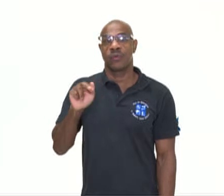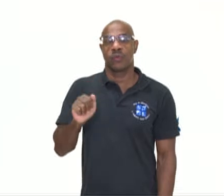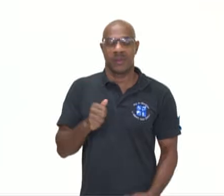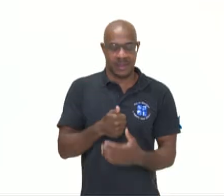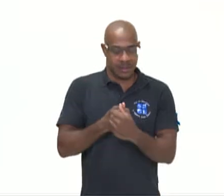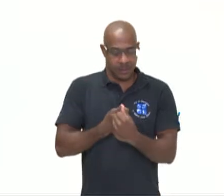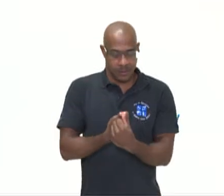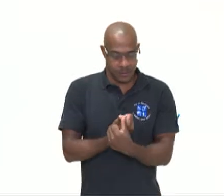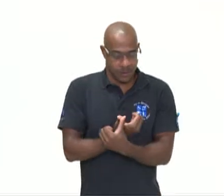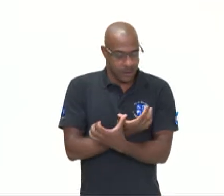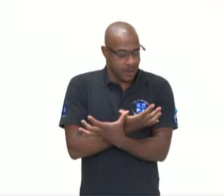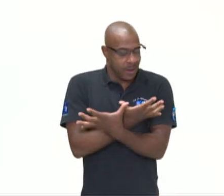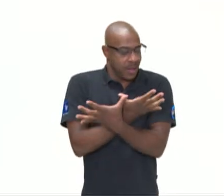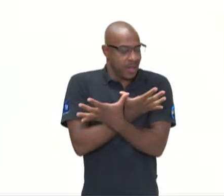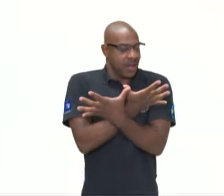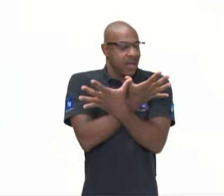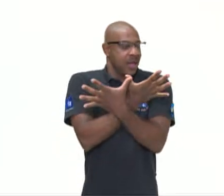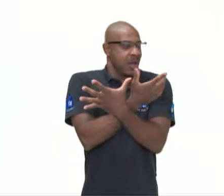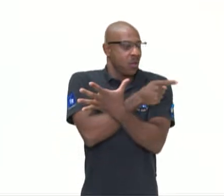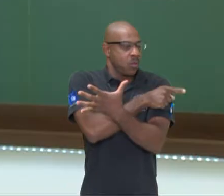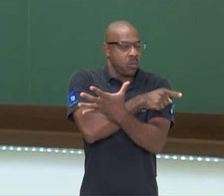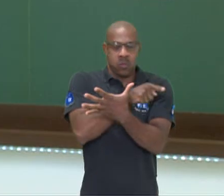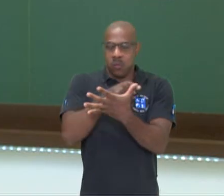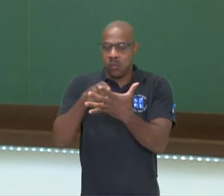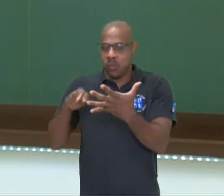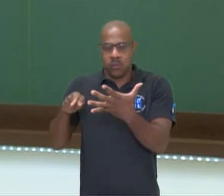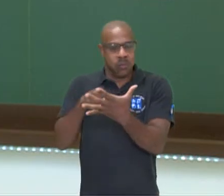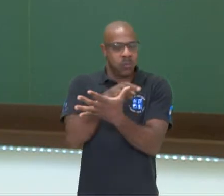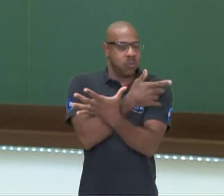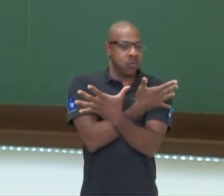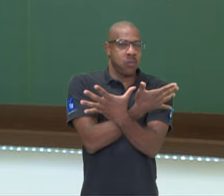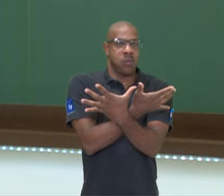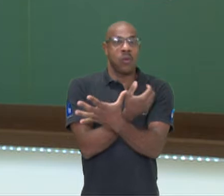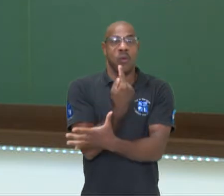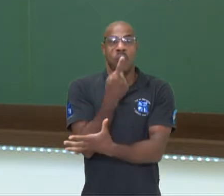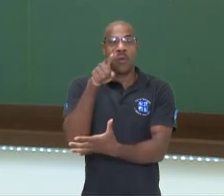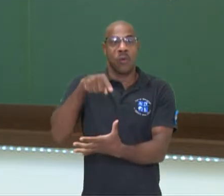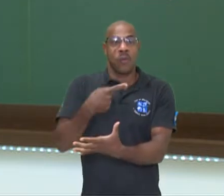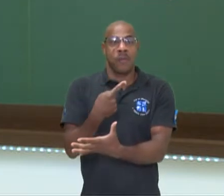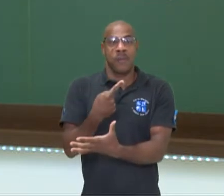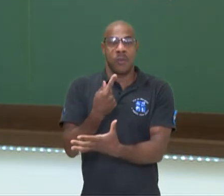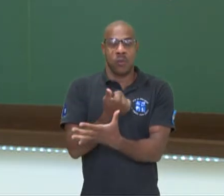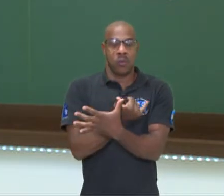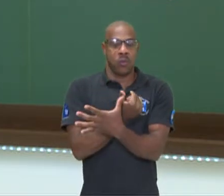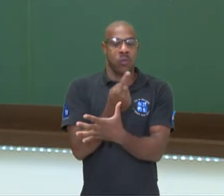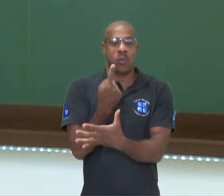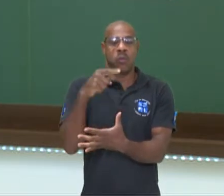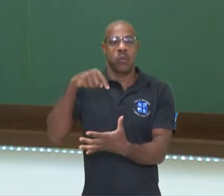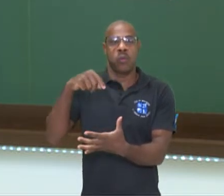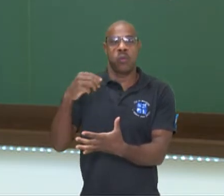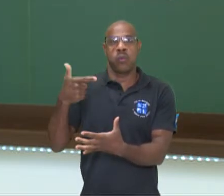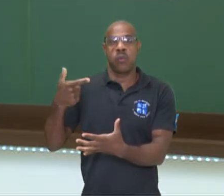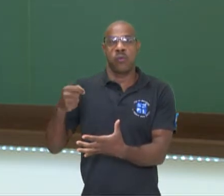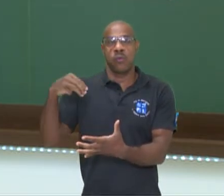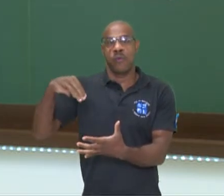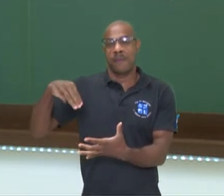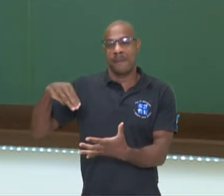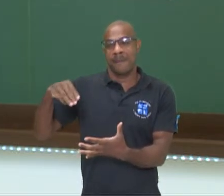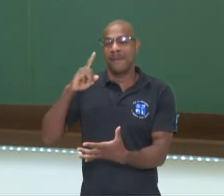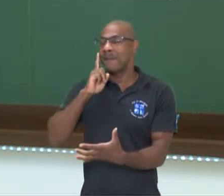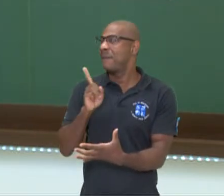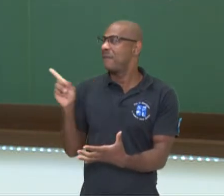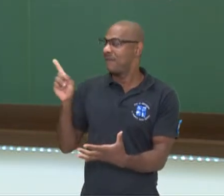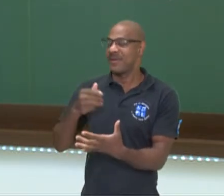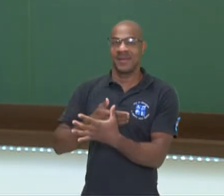envergadura, 1,20 m. E 80 centímetros de altura no maior exemplar. Normalmente são um pouco